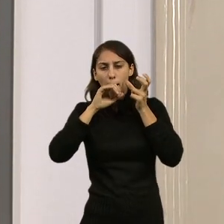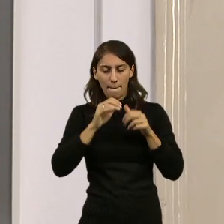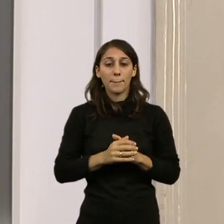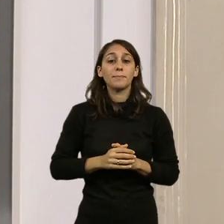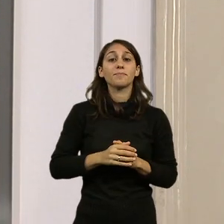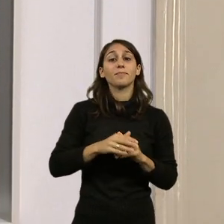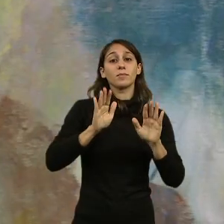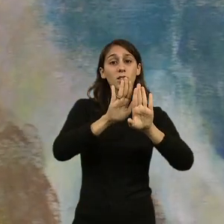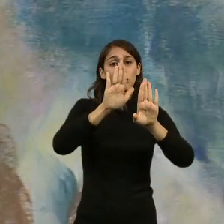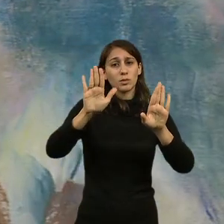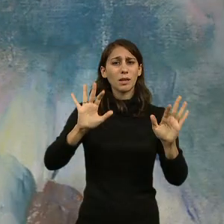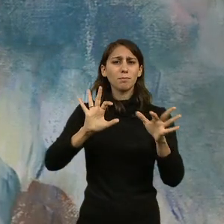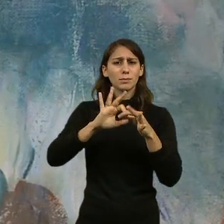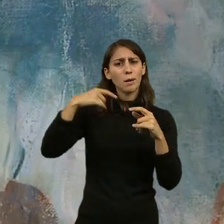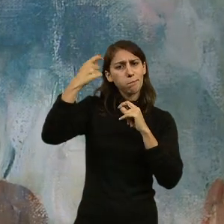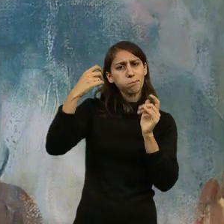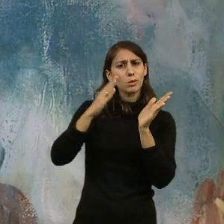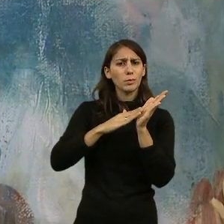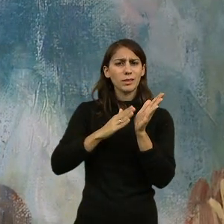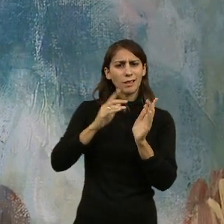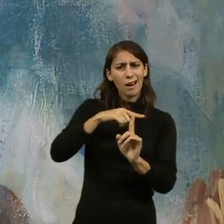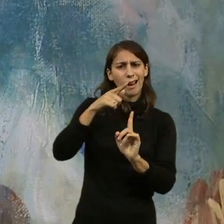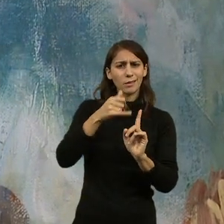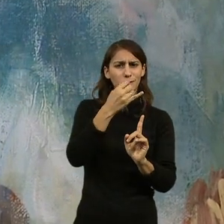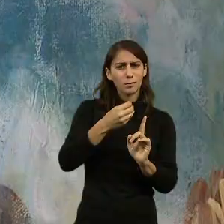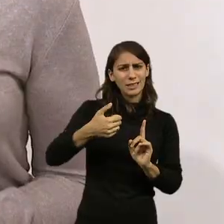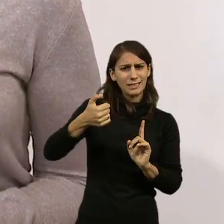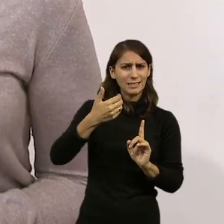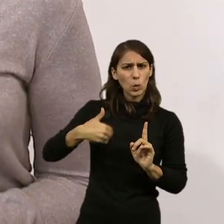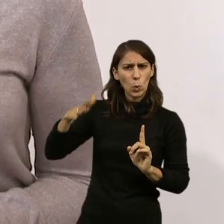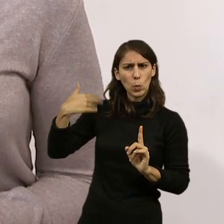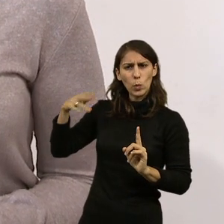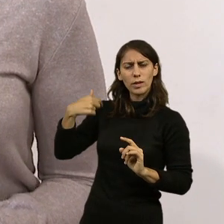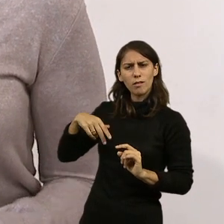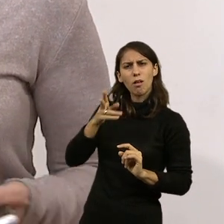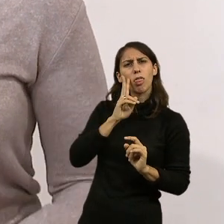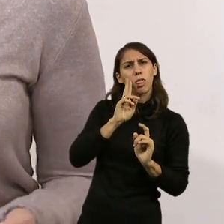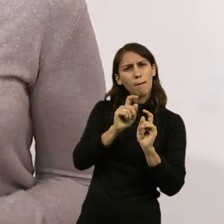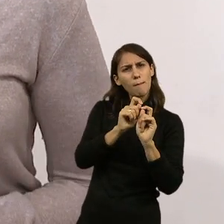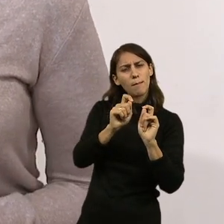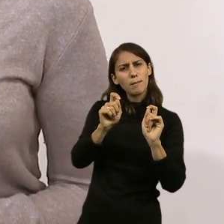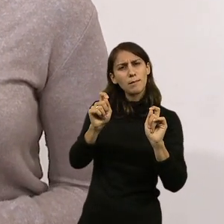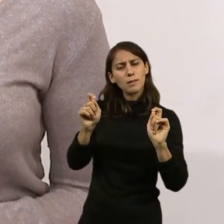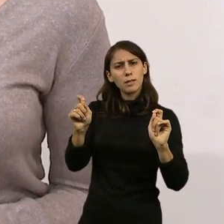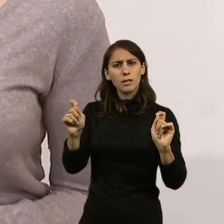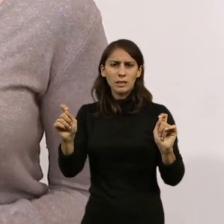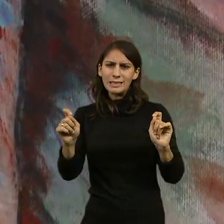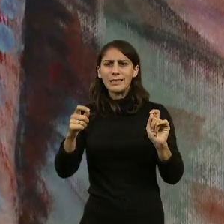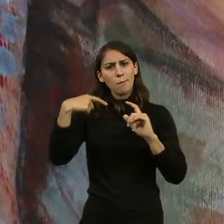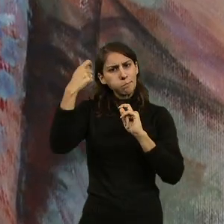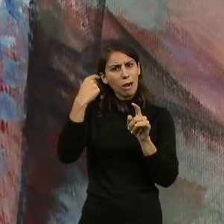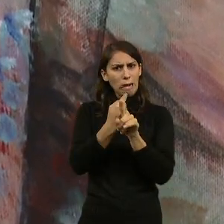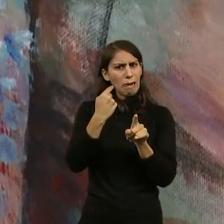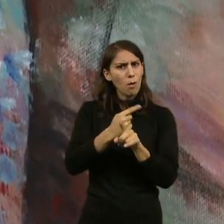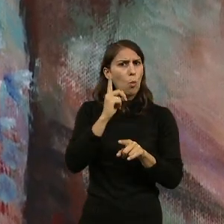de 2005, que eu acho que é um alerta muito importante sobre o ponto de desenvolvimento a que